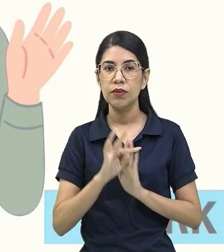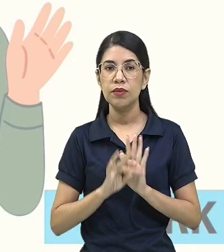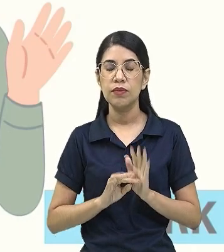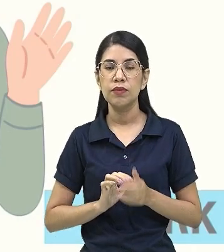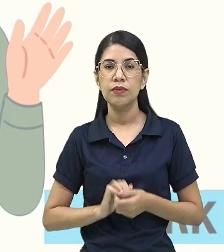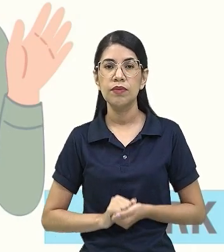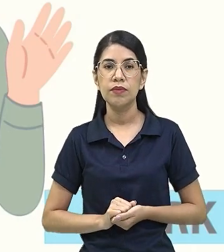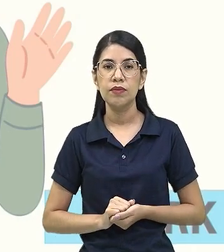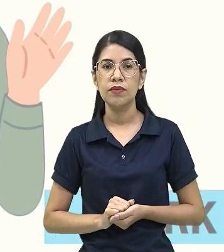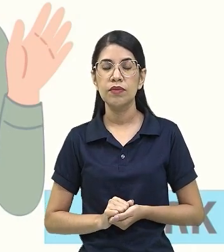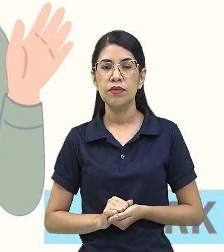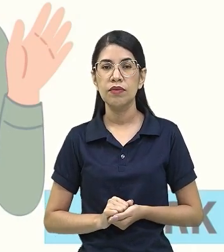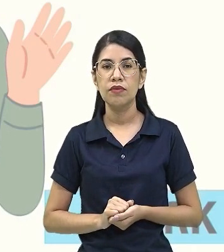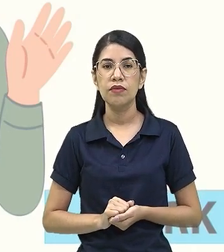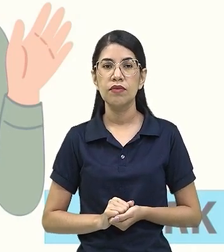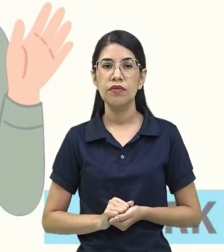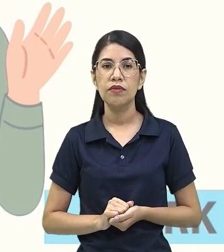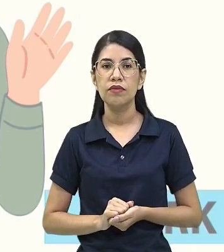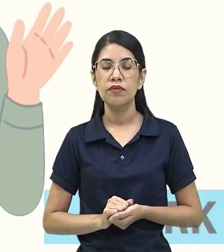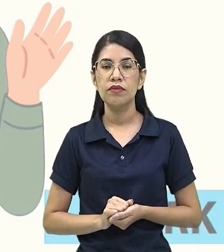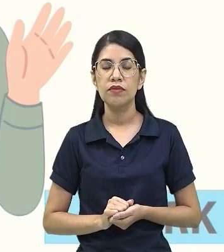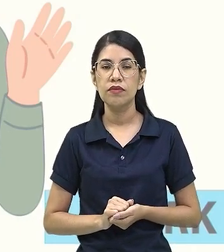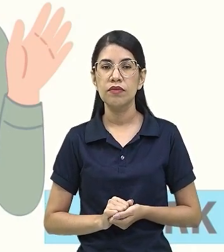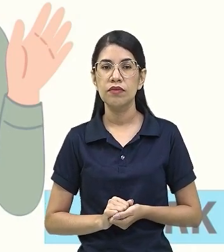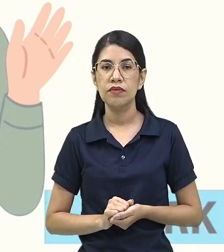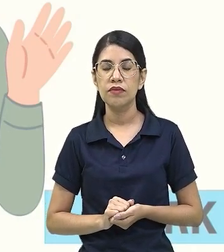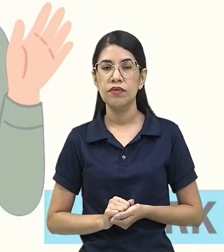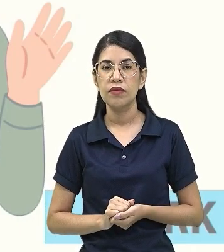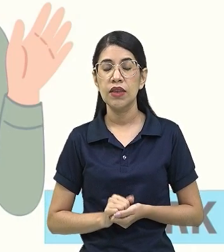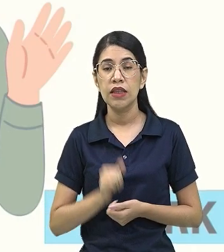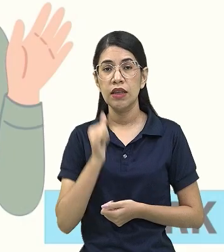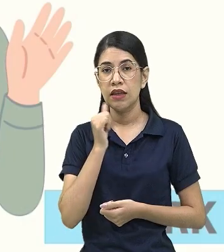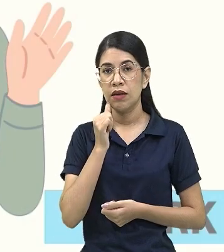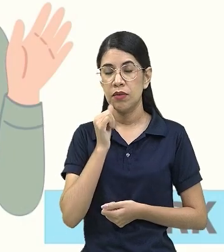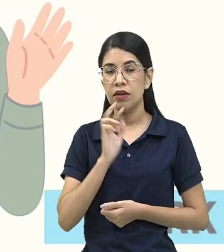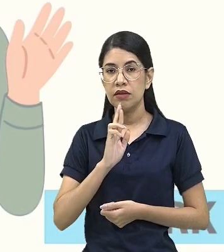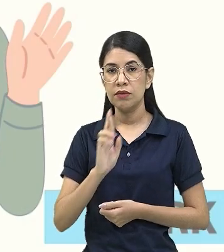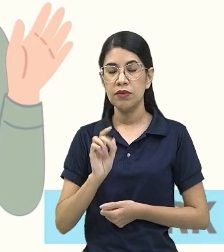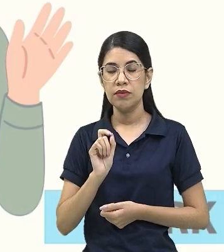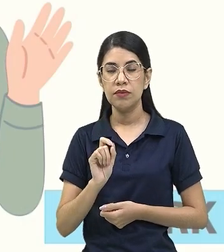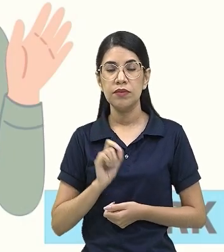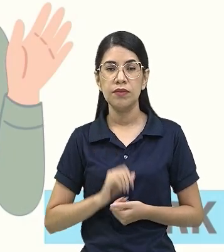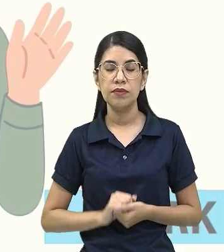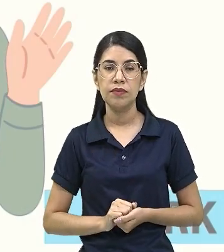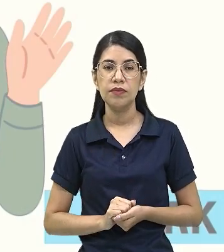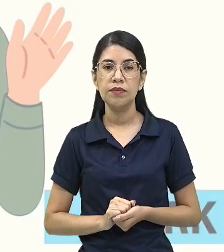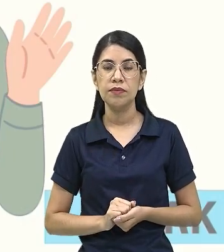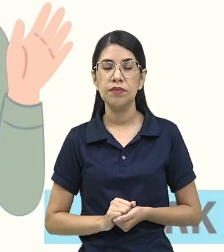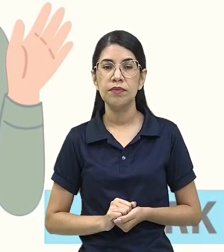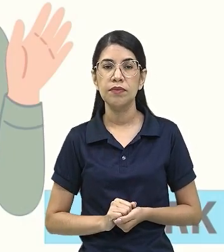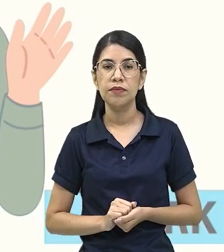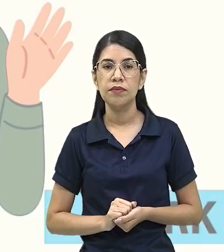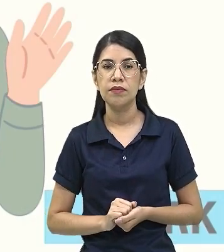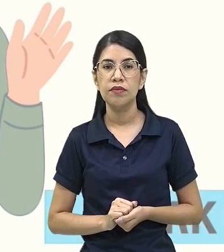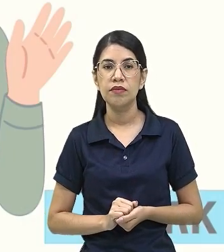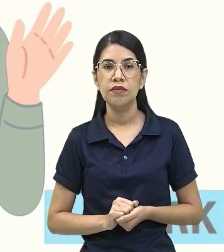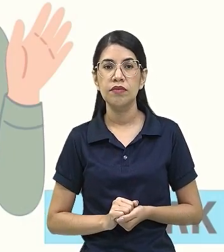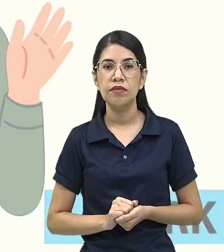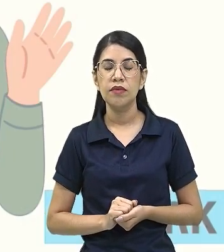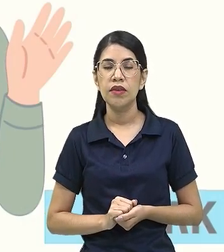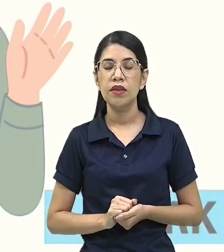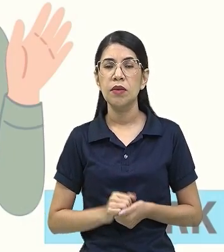diálogo aqui, então. E ela diz, that sounds fun. Was Tom there? Então, olha, que isso